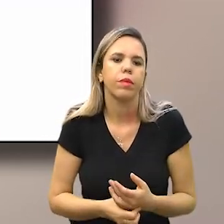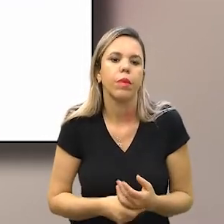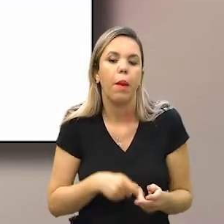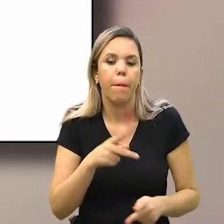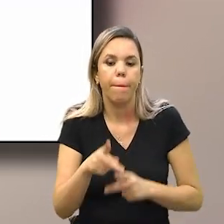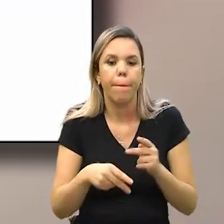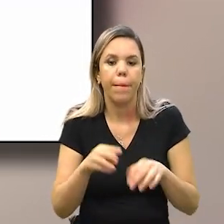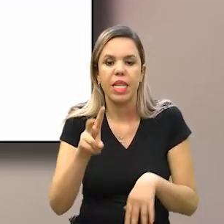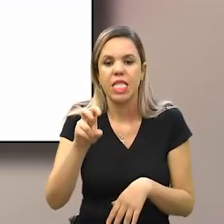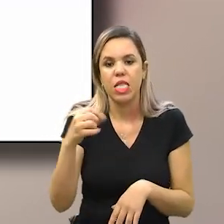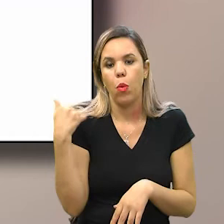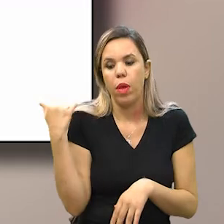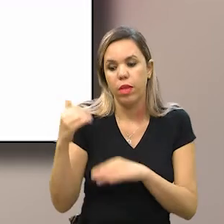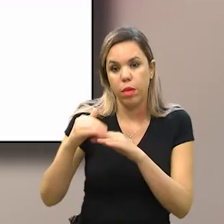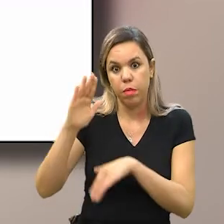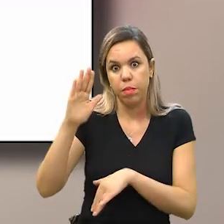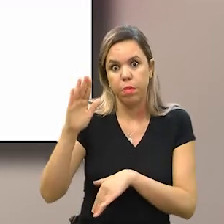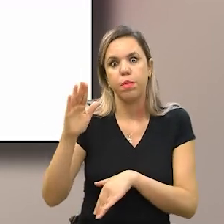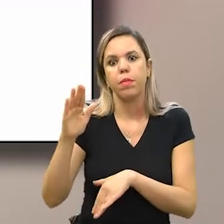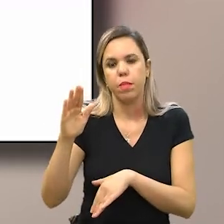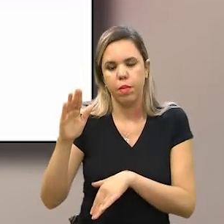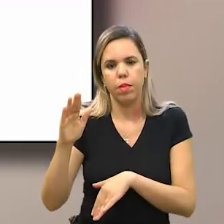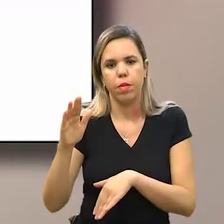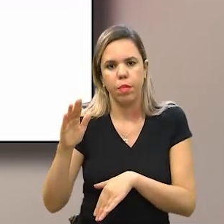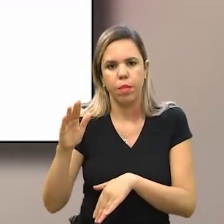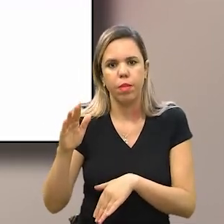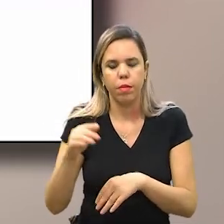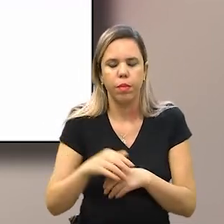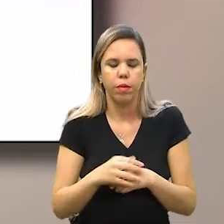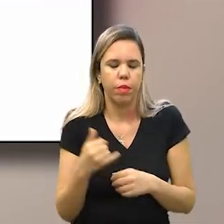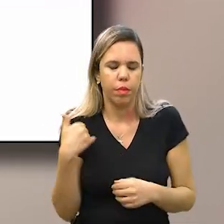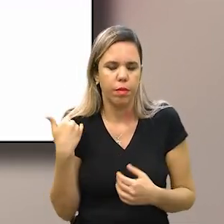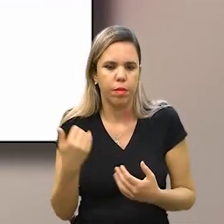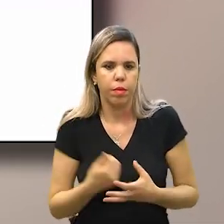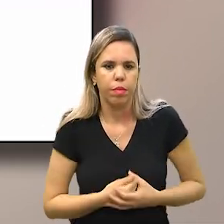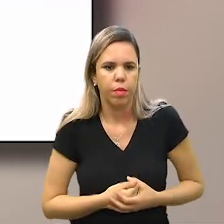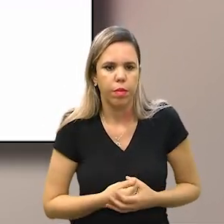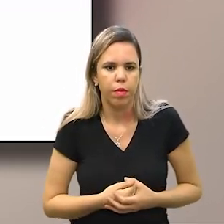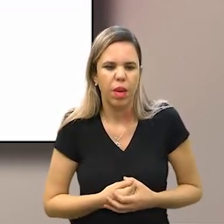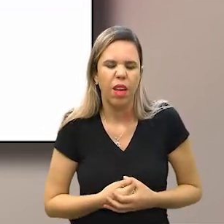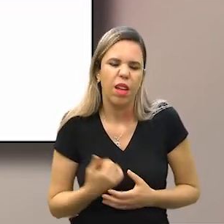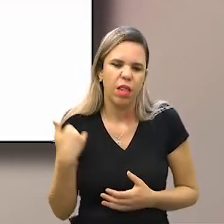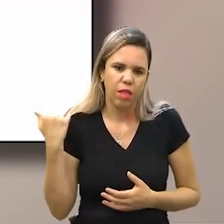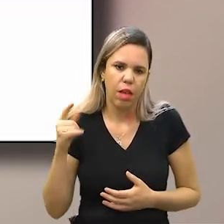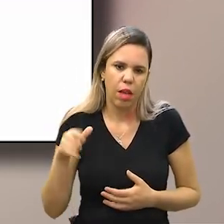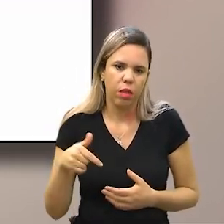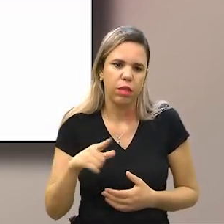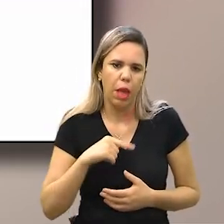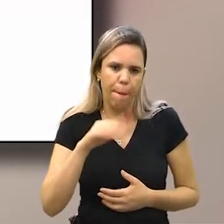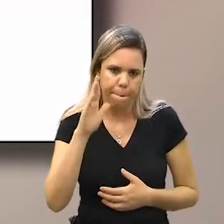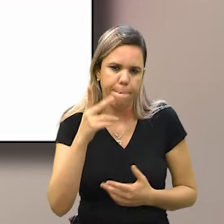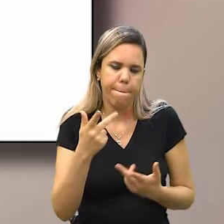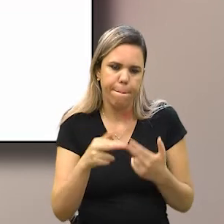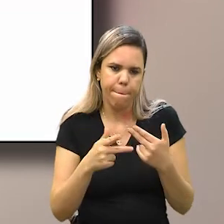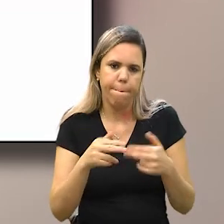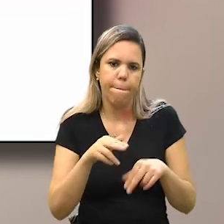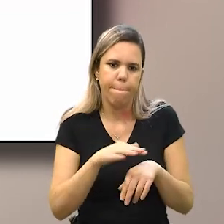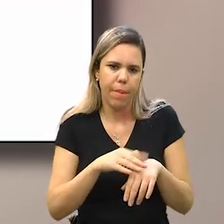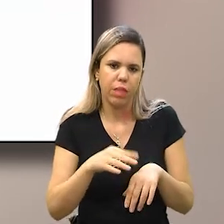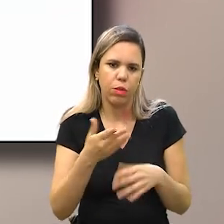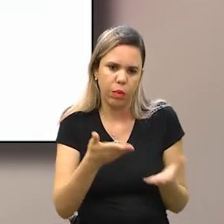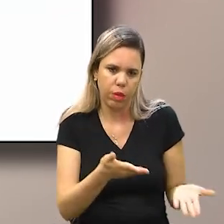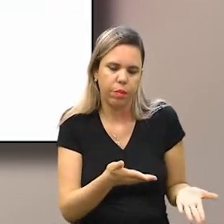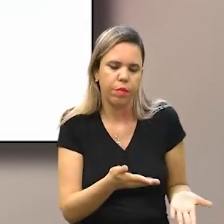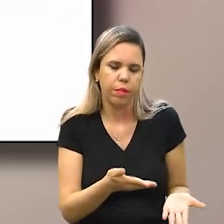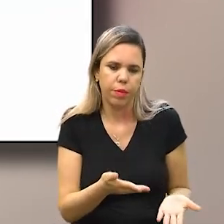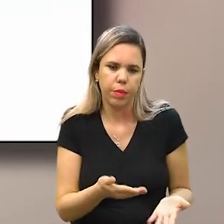indicada para indivíduos com 50 anos ou mais, né? Para maiores de 50 anos, que é a faixa etária que a gente tem mais mesmo o